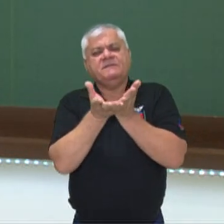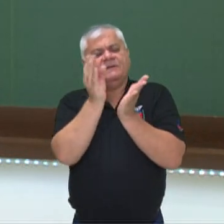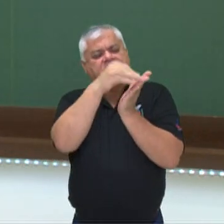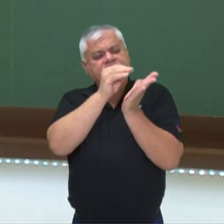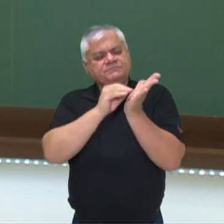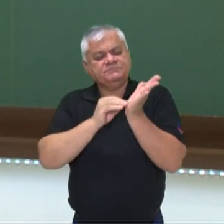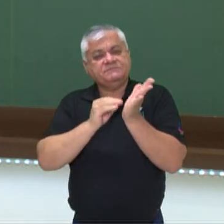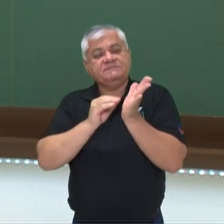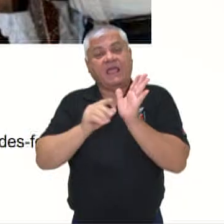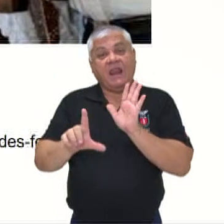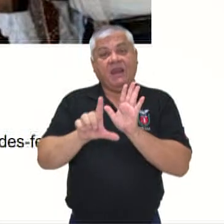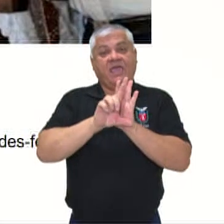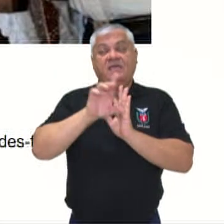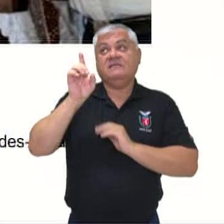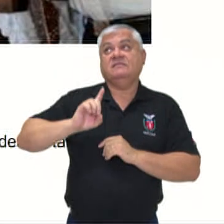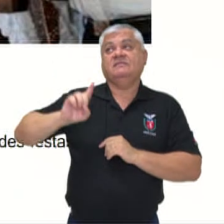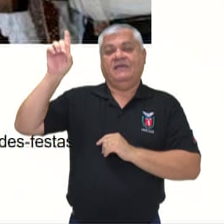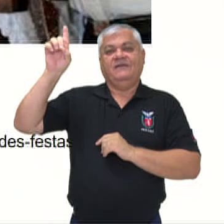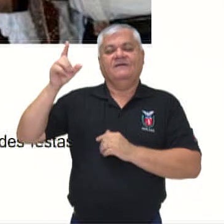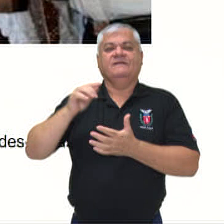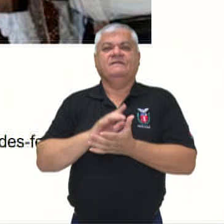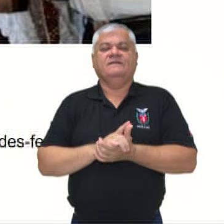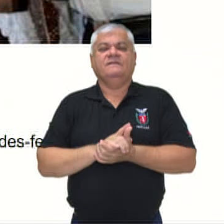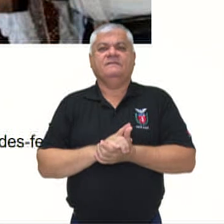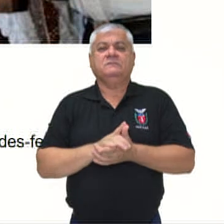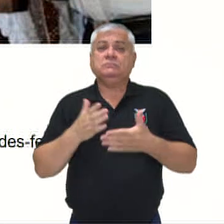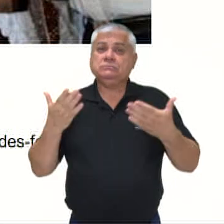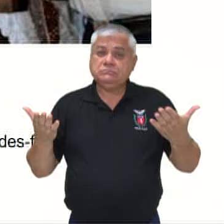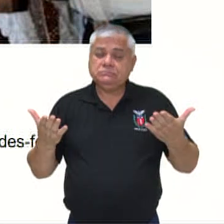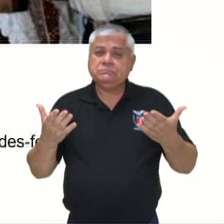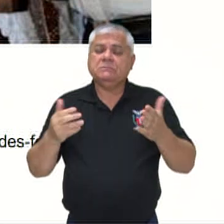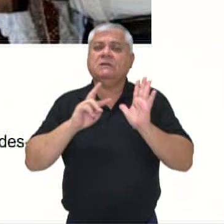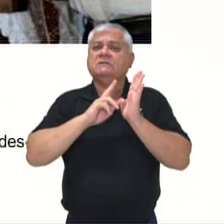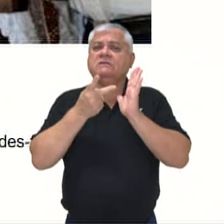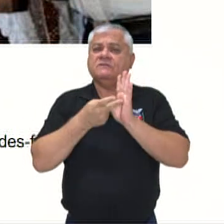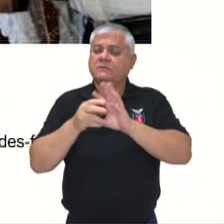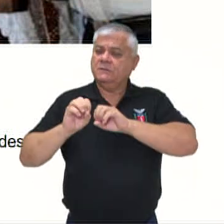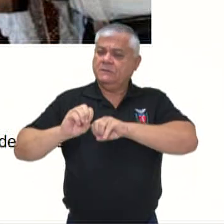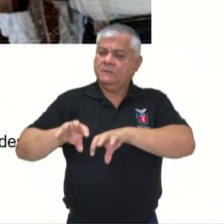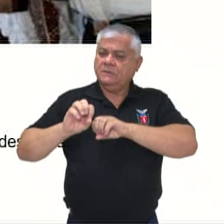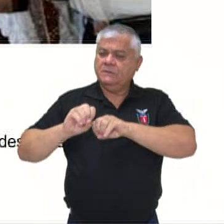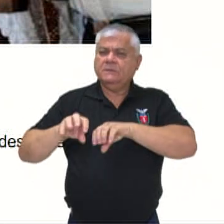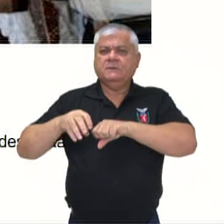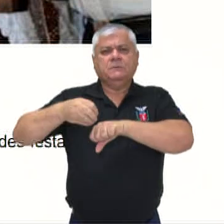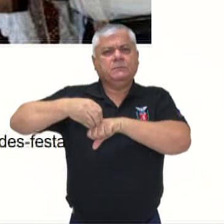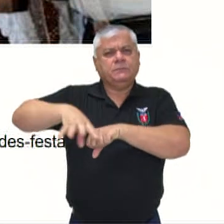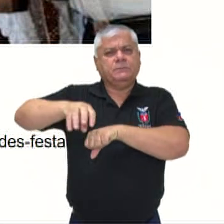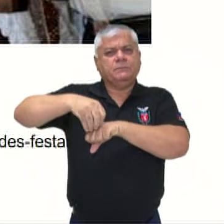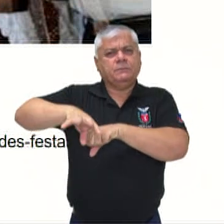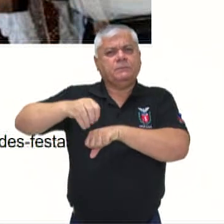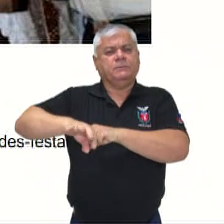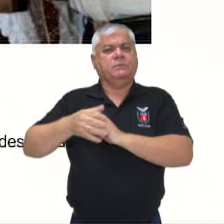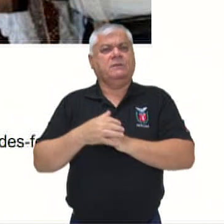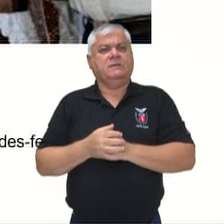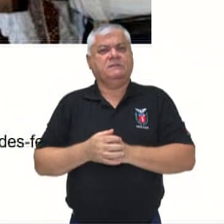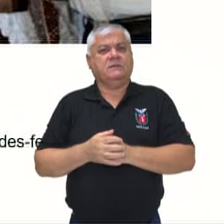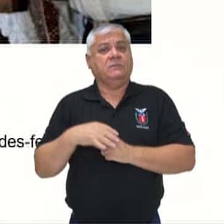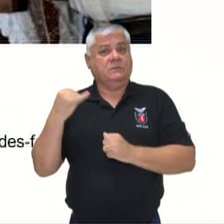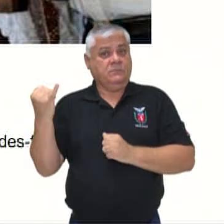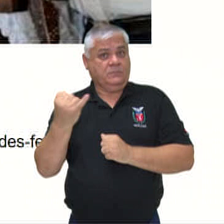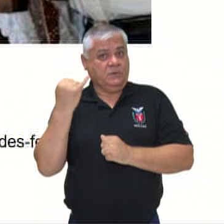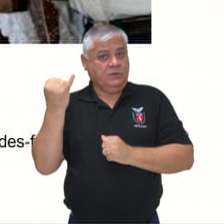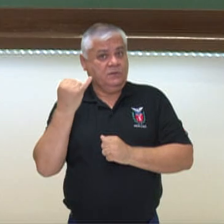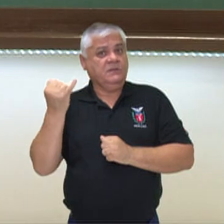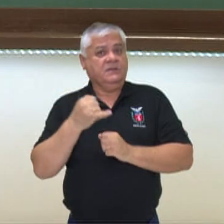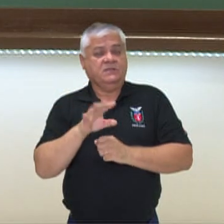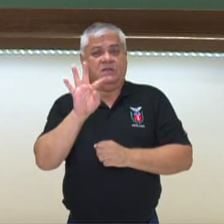divinas. Mas originalmente ela significa ensinamento, instrução. E aí é muito importante a